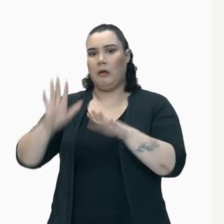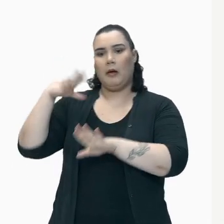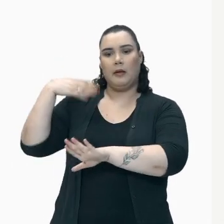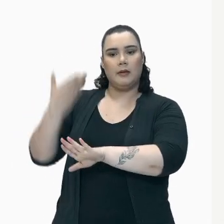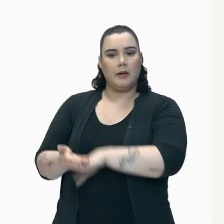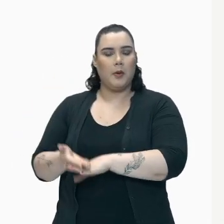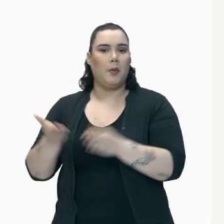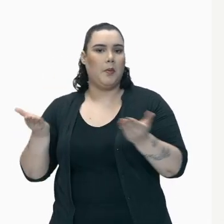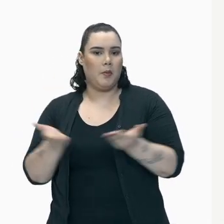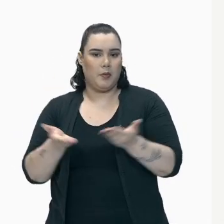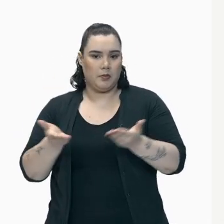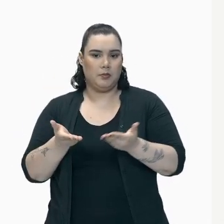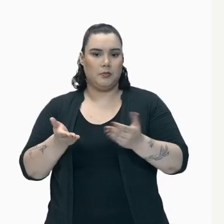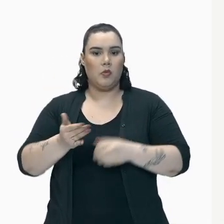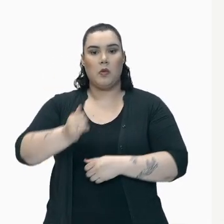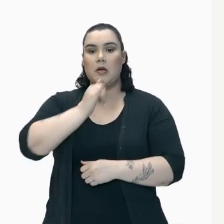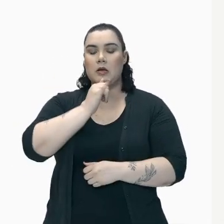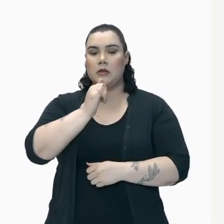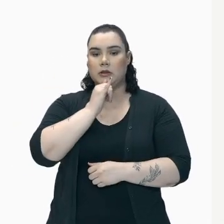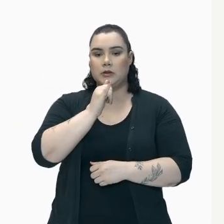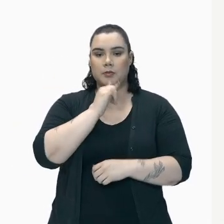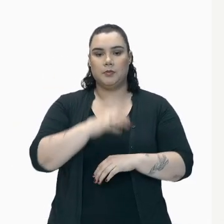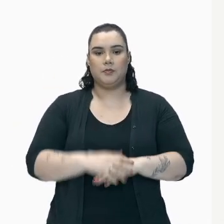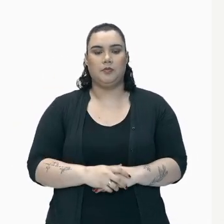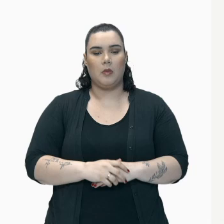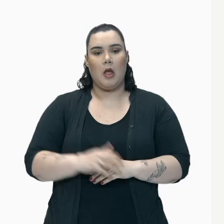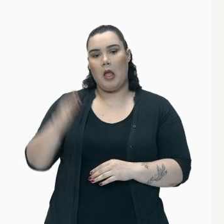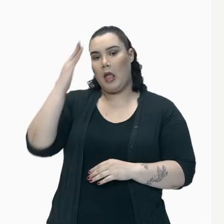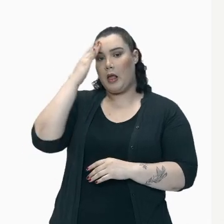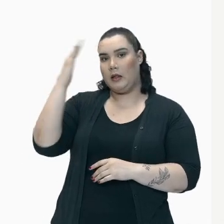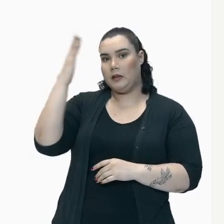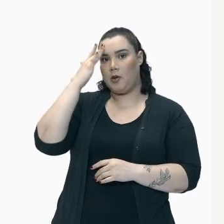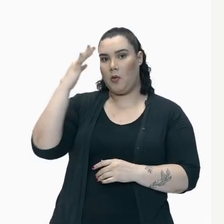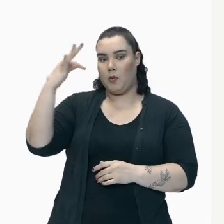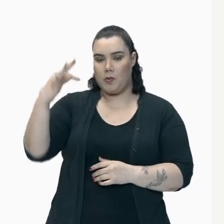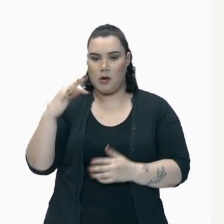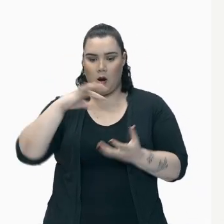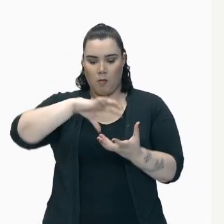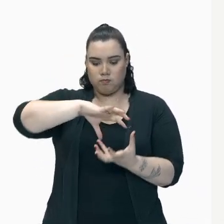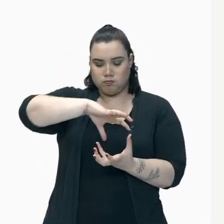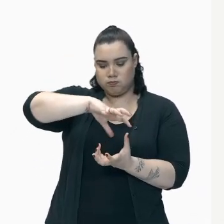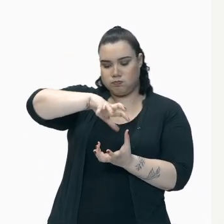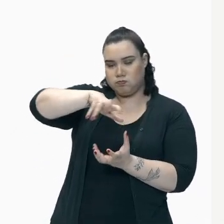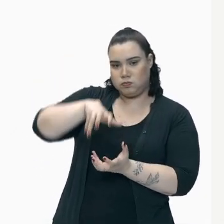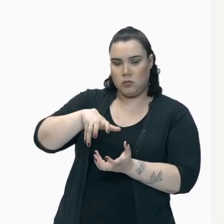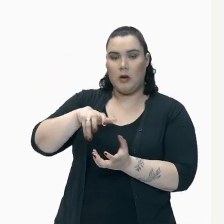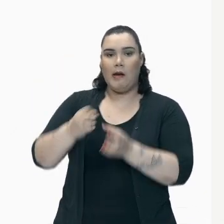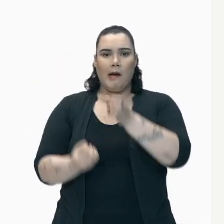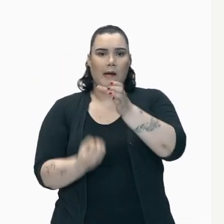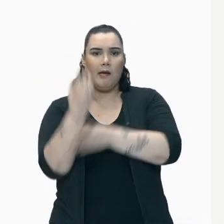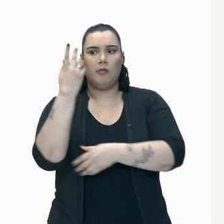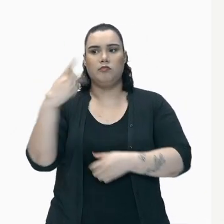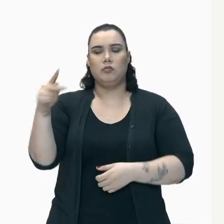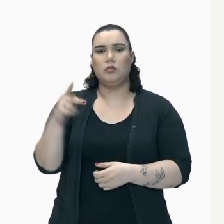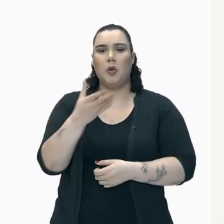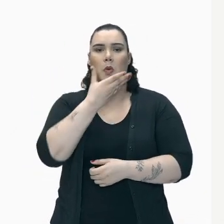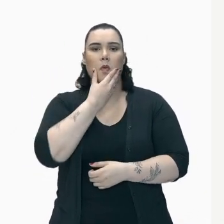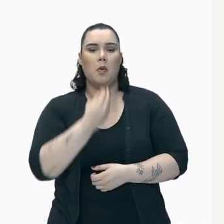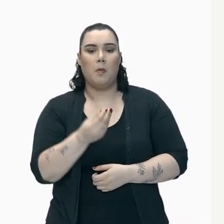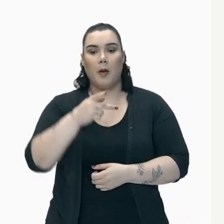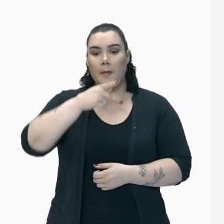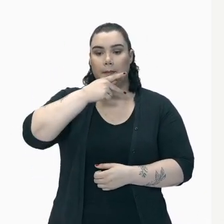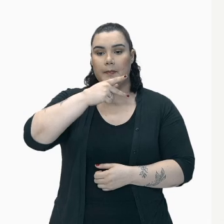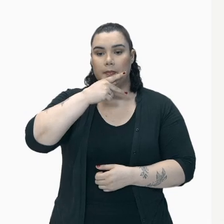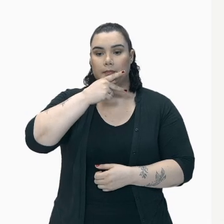hoje, como, por exemplo, a teoria da esfericidade da Terra de Pitágoras, né?